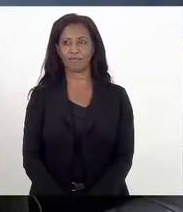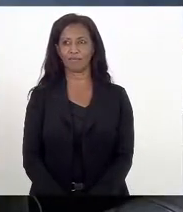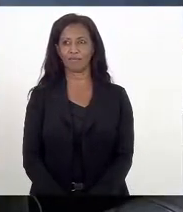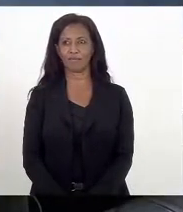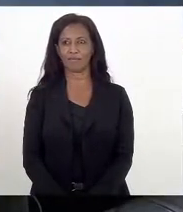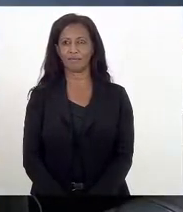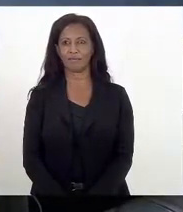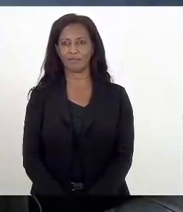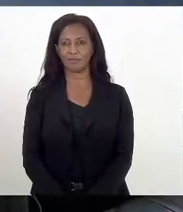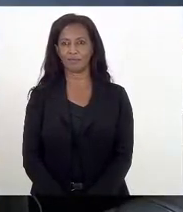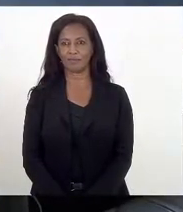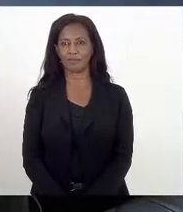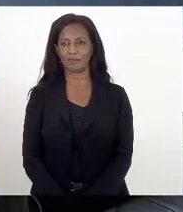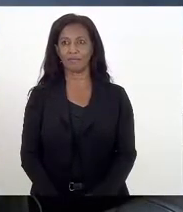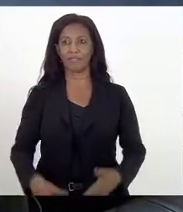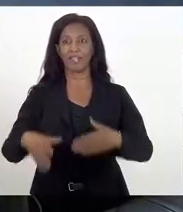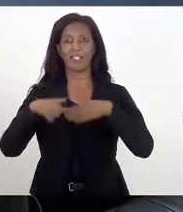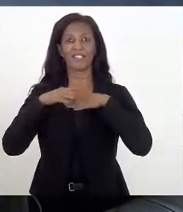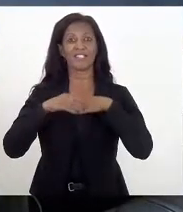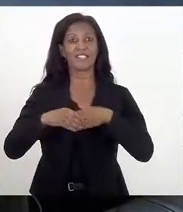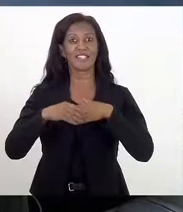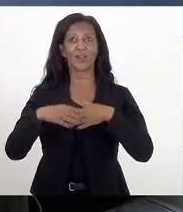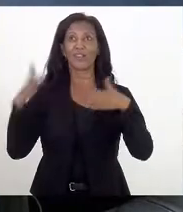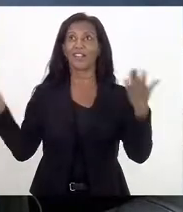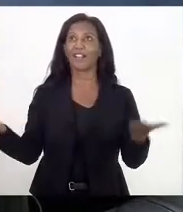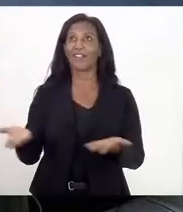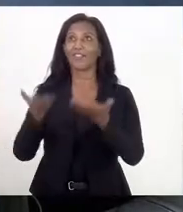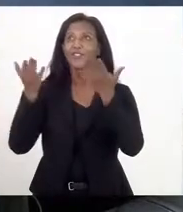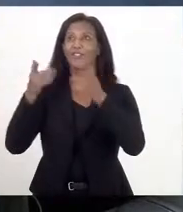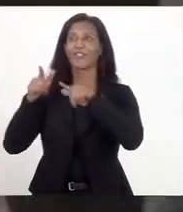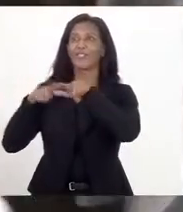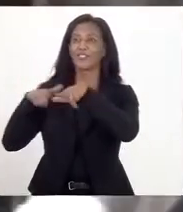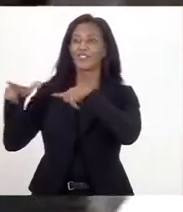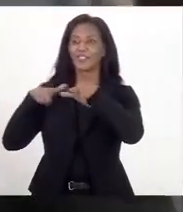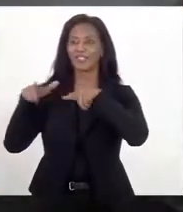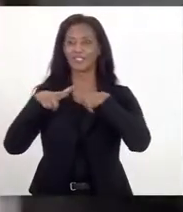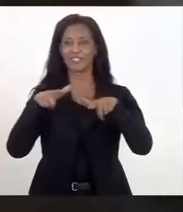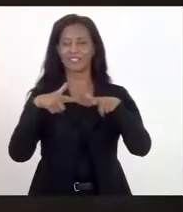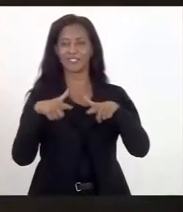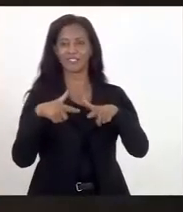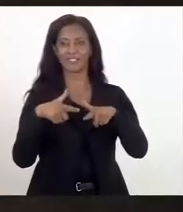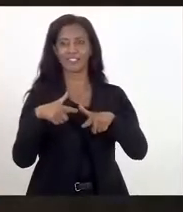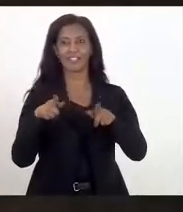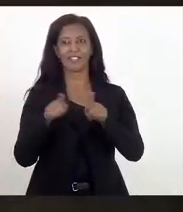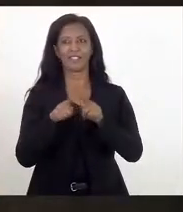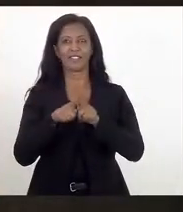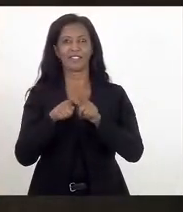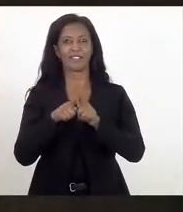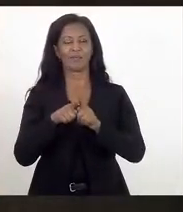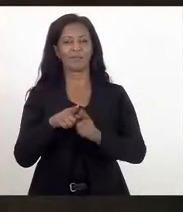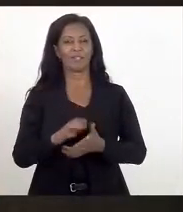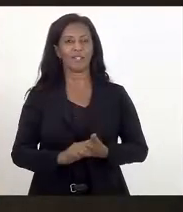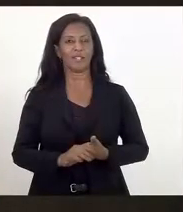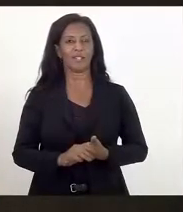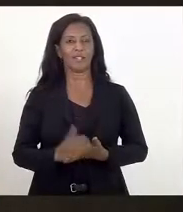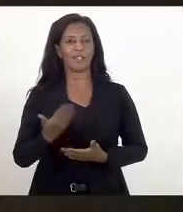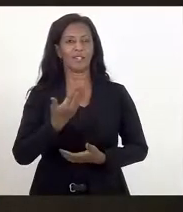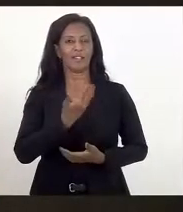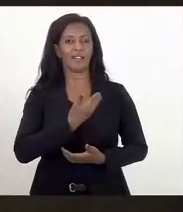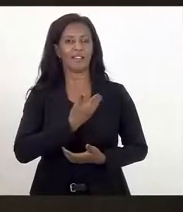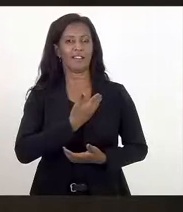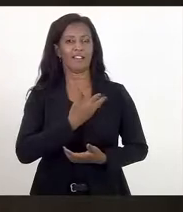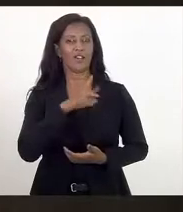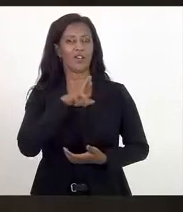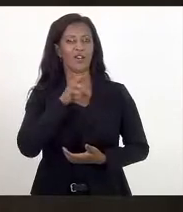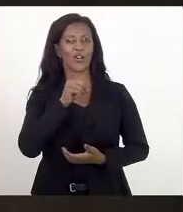Senhor presidente, saudar todos os servidores da defensoria pública, saudar o defensor público-geral do Estado, o amigo meu xará,